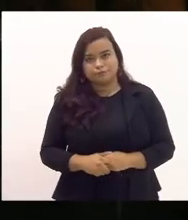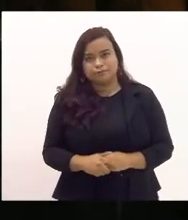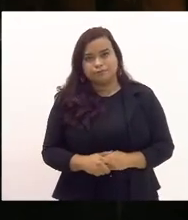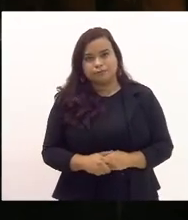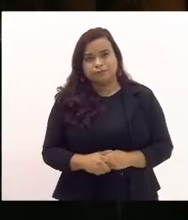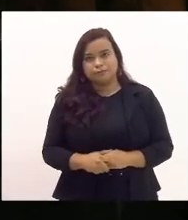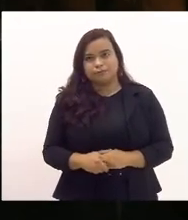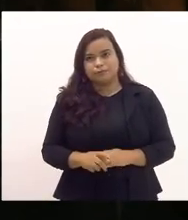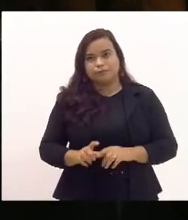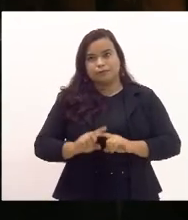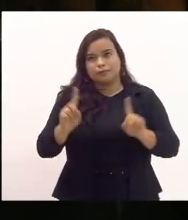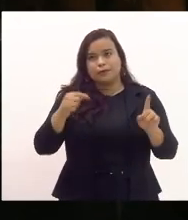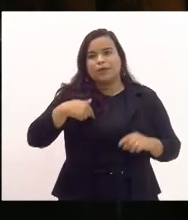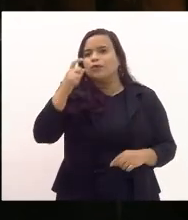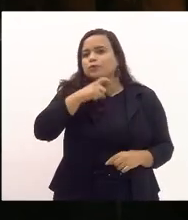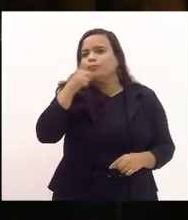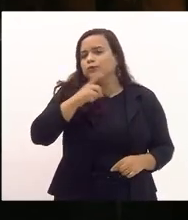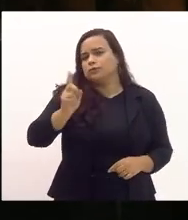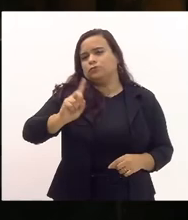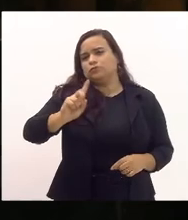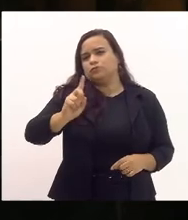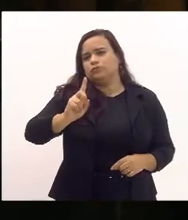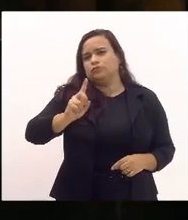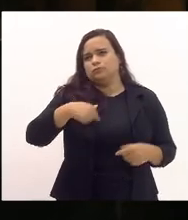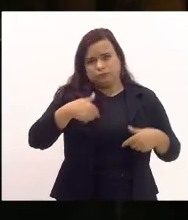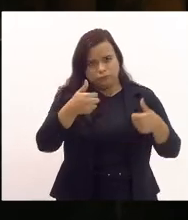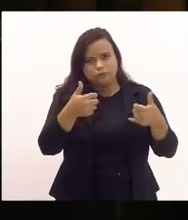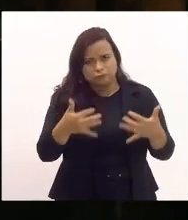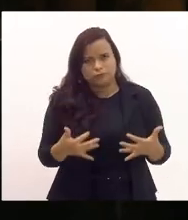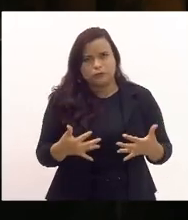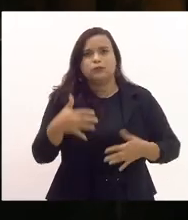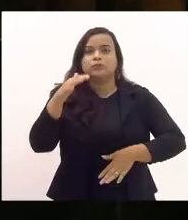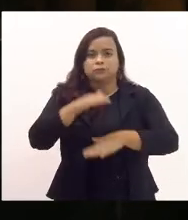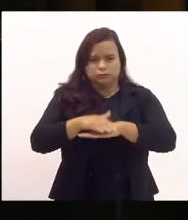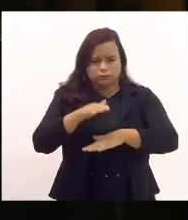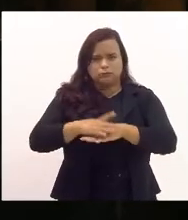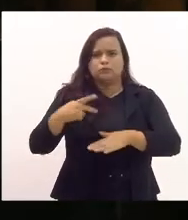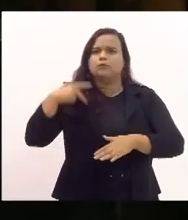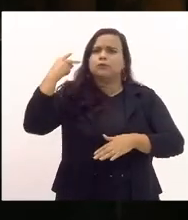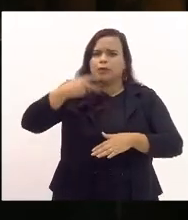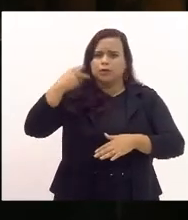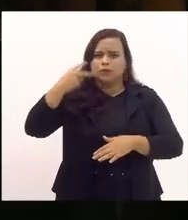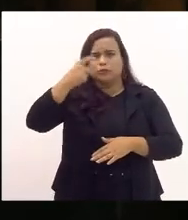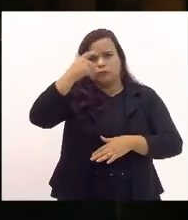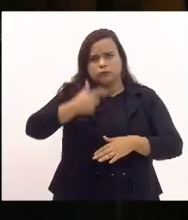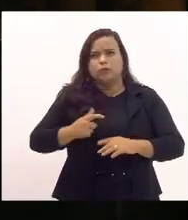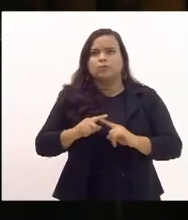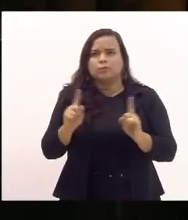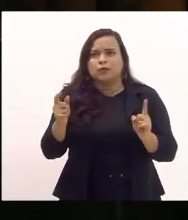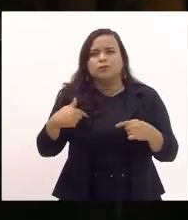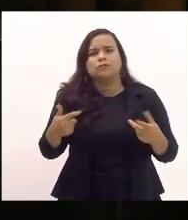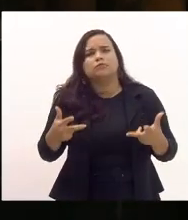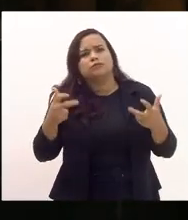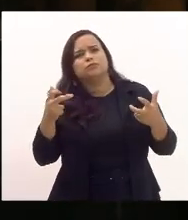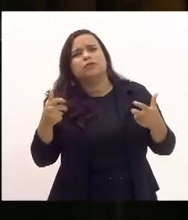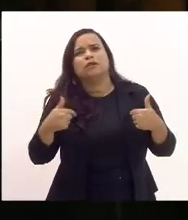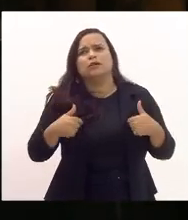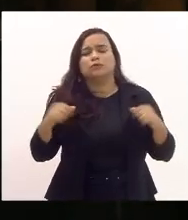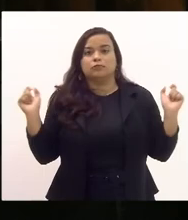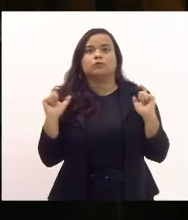É mas eu não vou mentir para vocês mesmo sendo o parlamentar eu ainda me pego